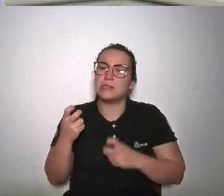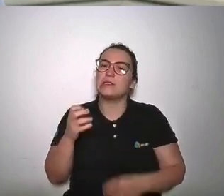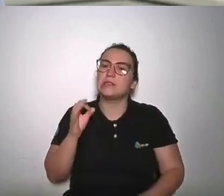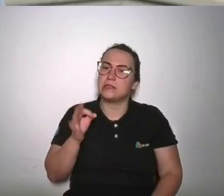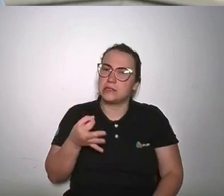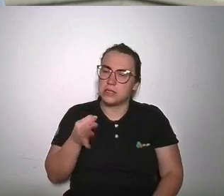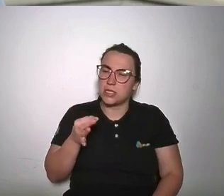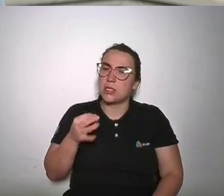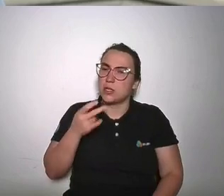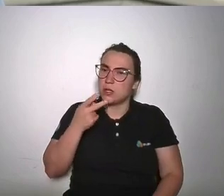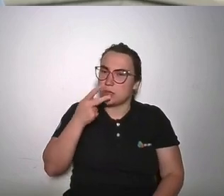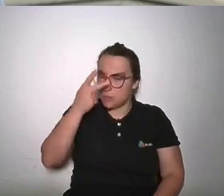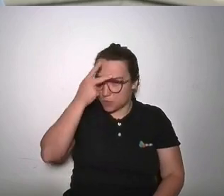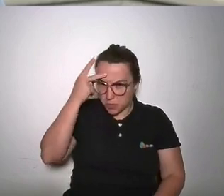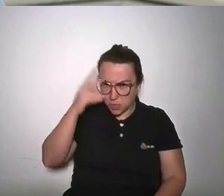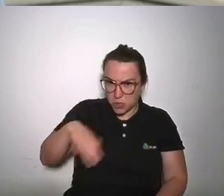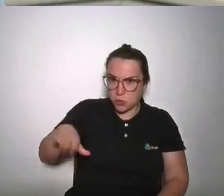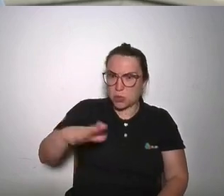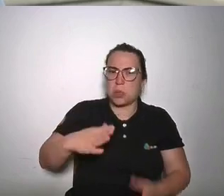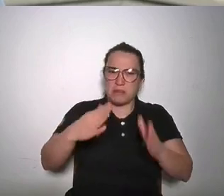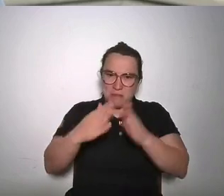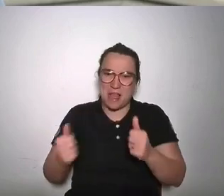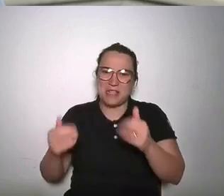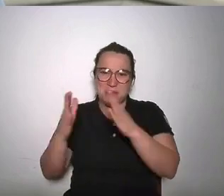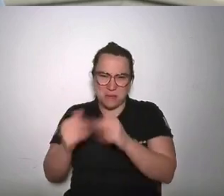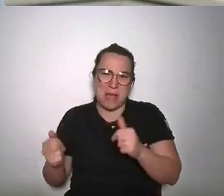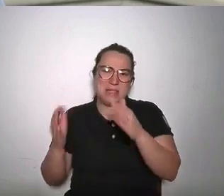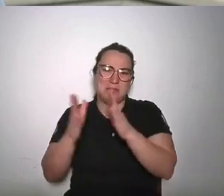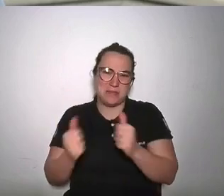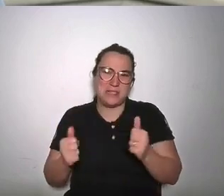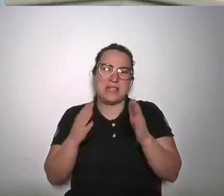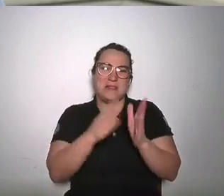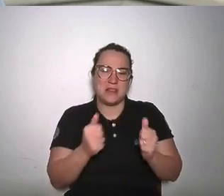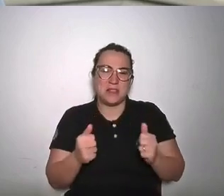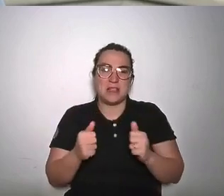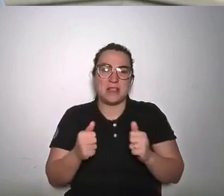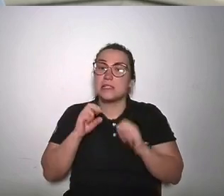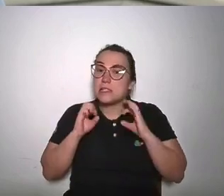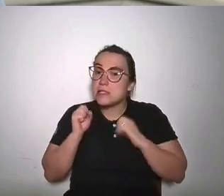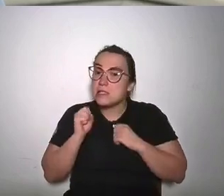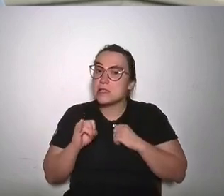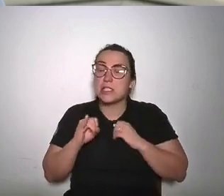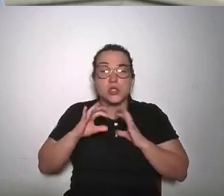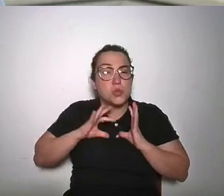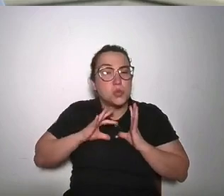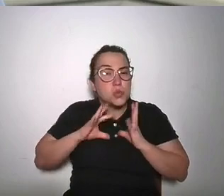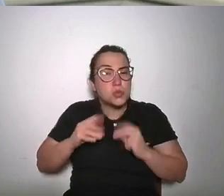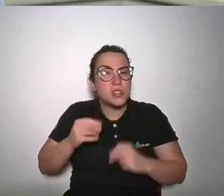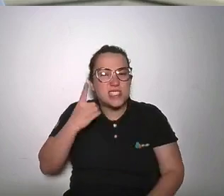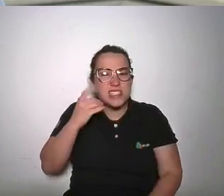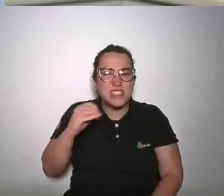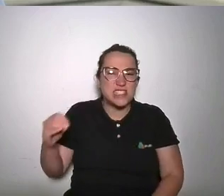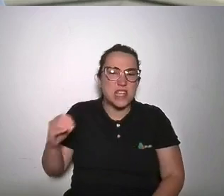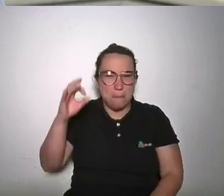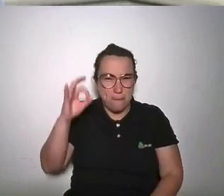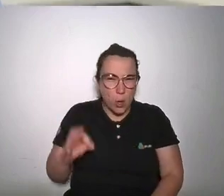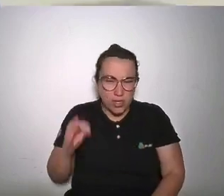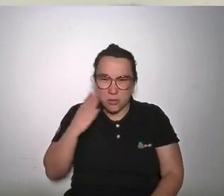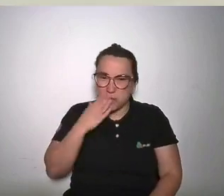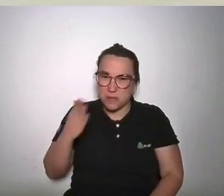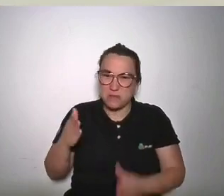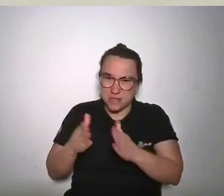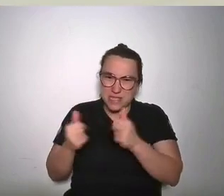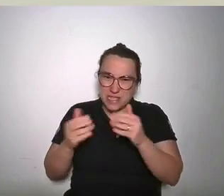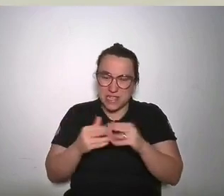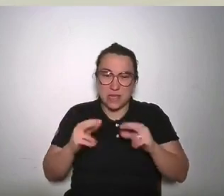pessoal pede, mas pede bonito, hein? Que se for atender 100% das demandas feitas, nós precisaríamos